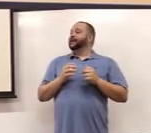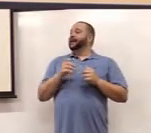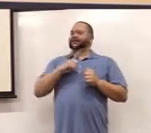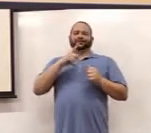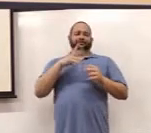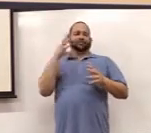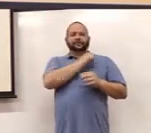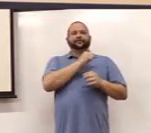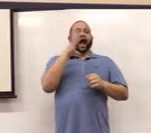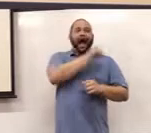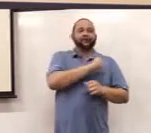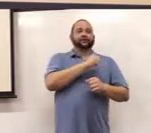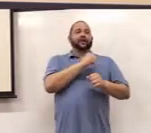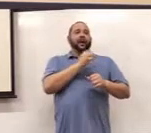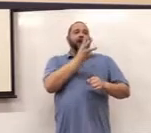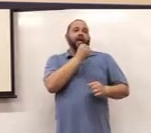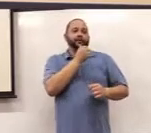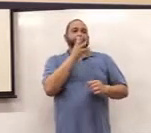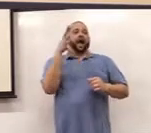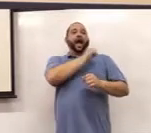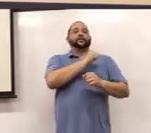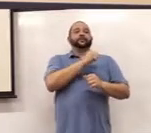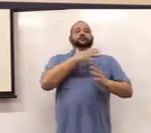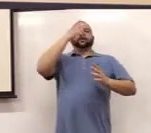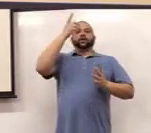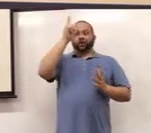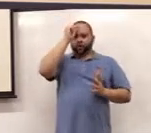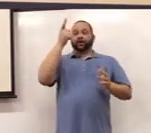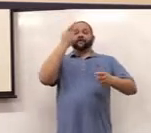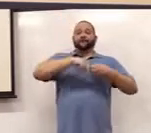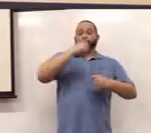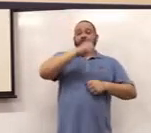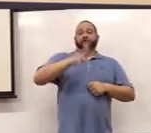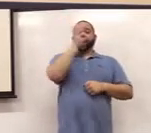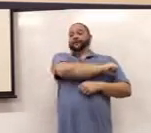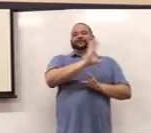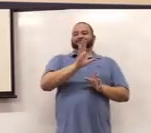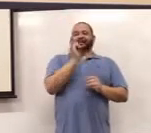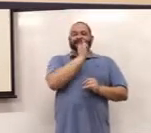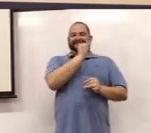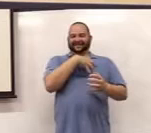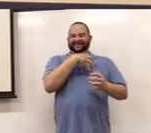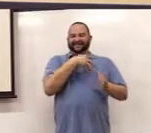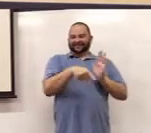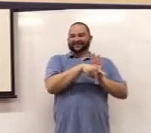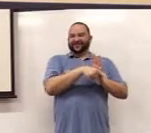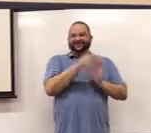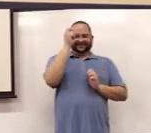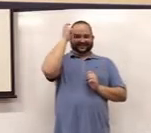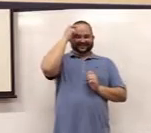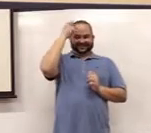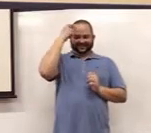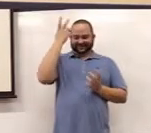era uma tacada só. Tá bem? Blum, respira um pouquinho e volta o rápido de novo. A abertura francesa, ela é mais solene.